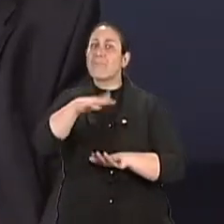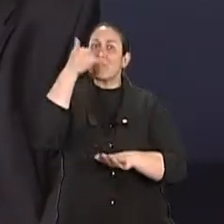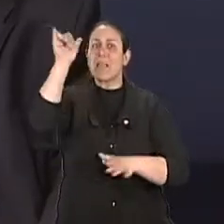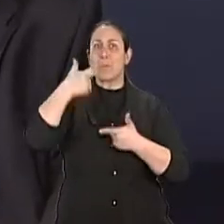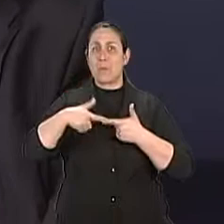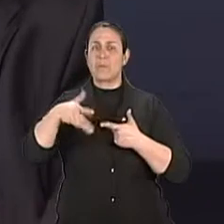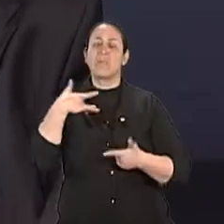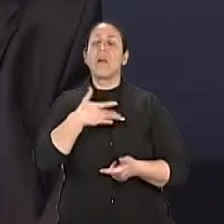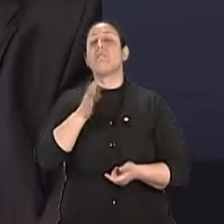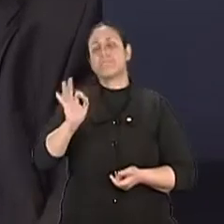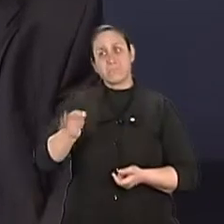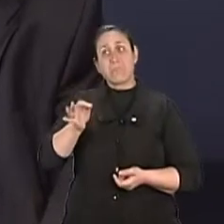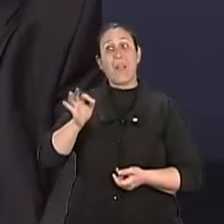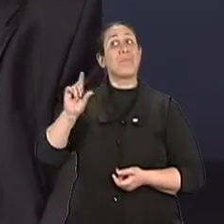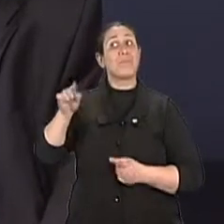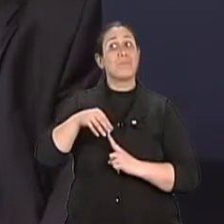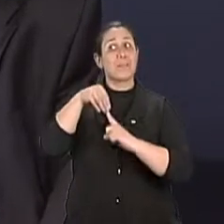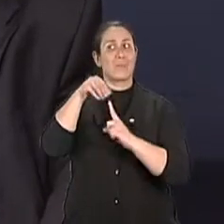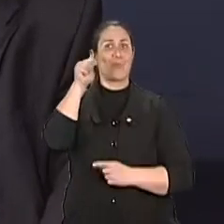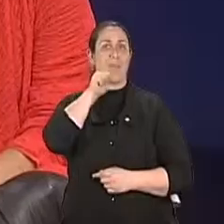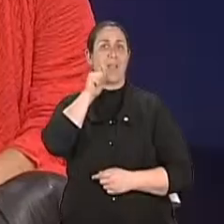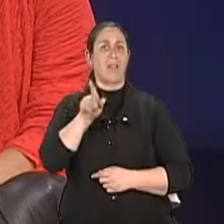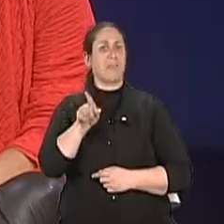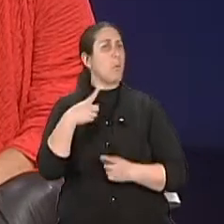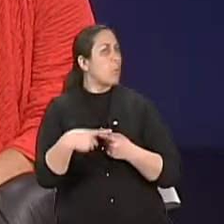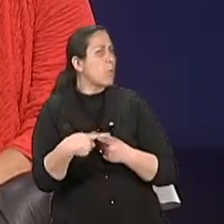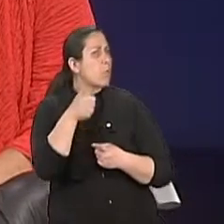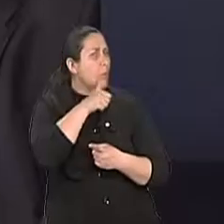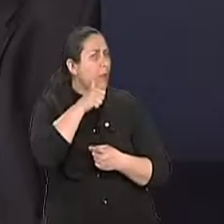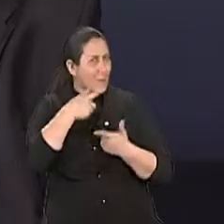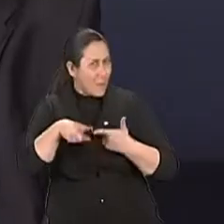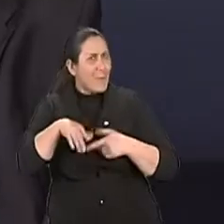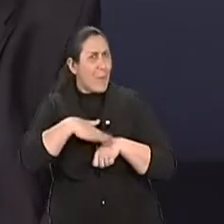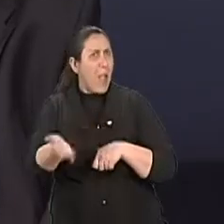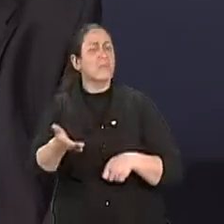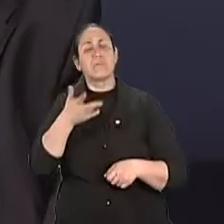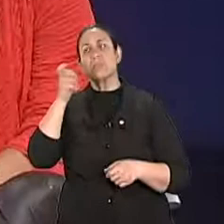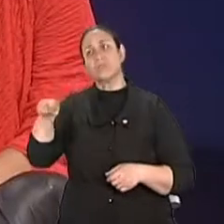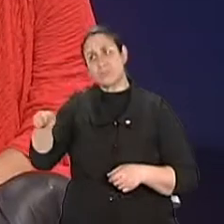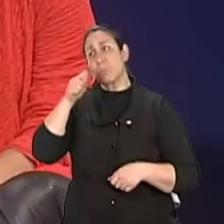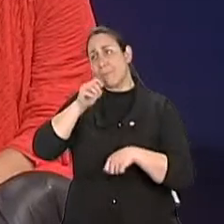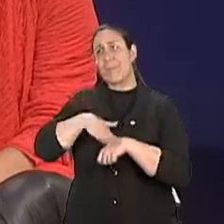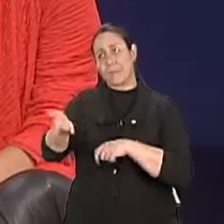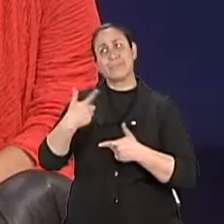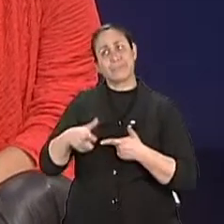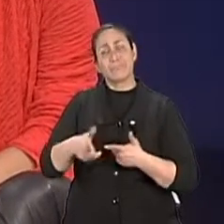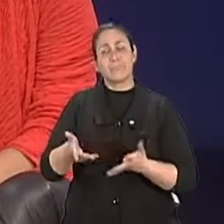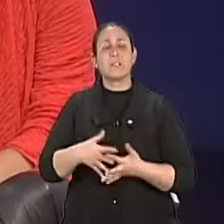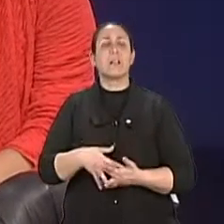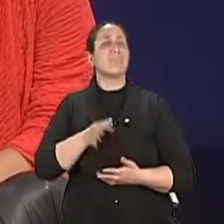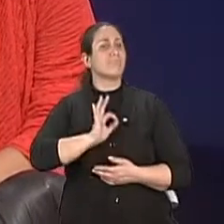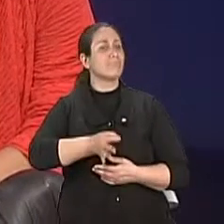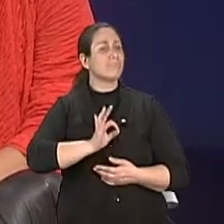tem idade. E principalmente mulheres. Porque as mulheres são mais atingidas, né? Claro, claro. Principalmente mulheres. Quando a